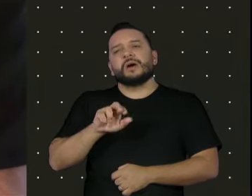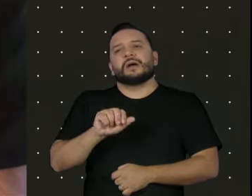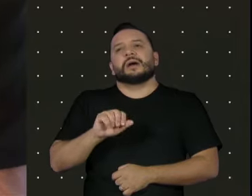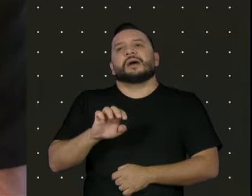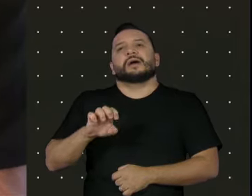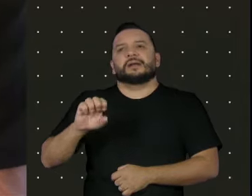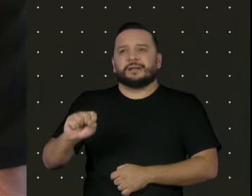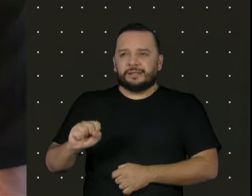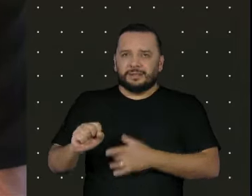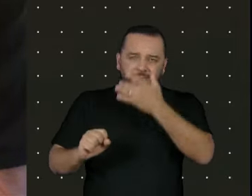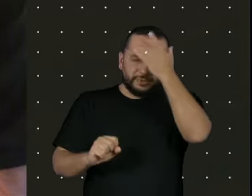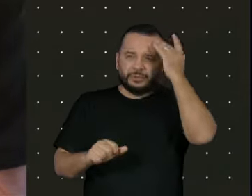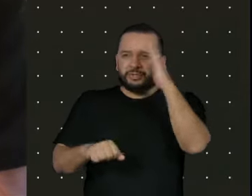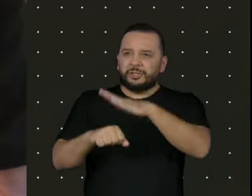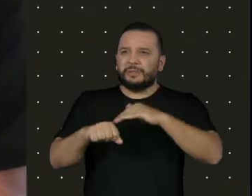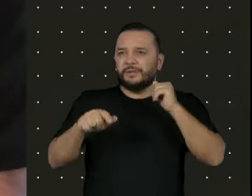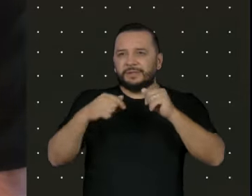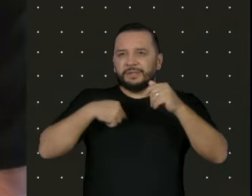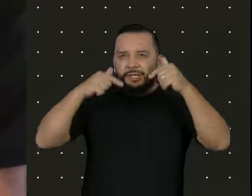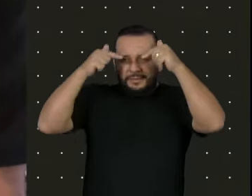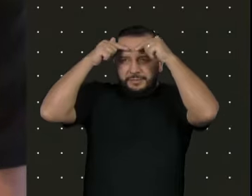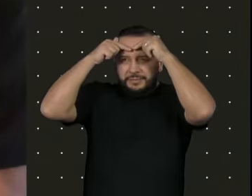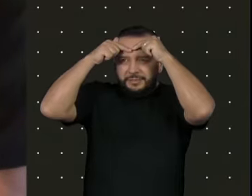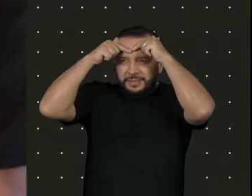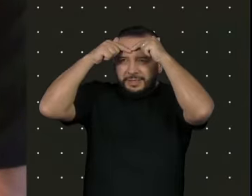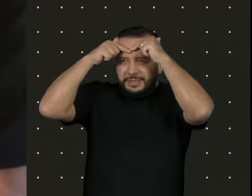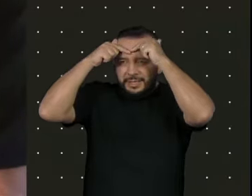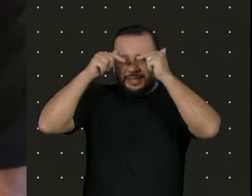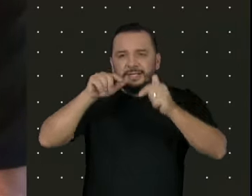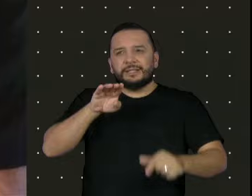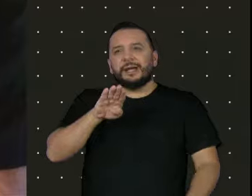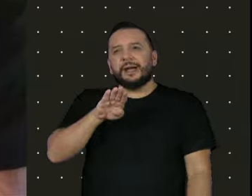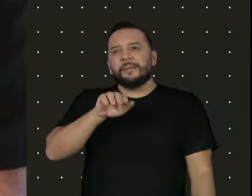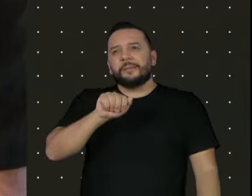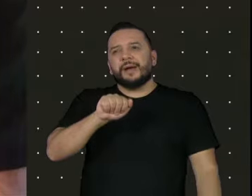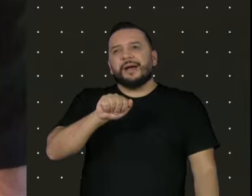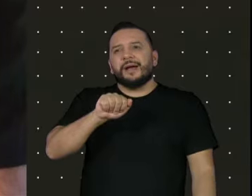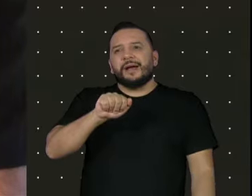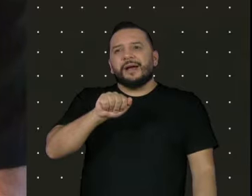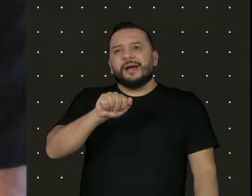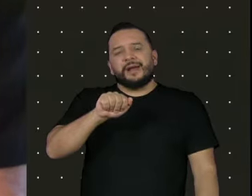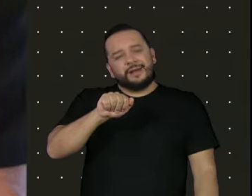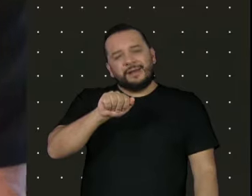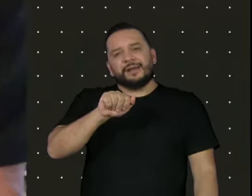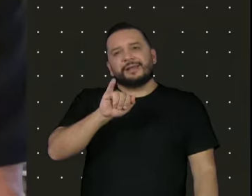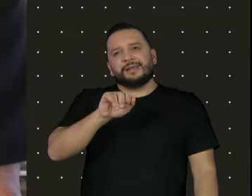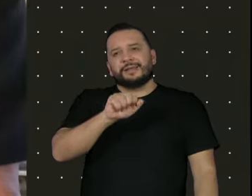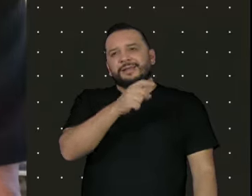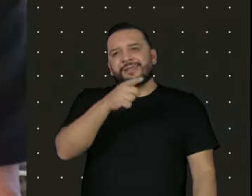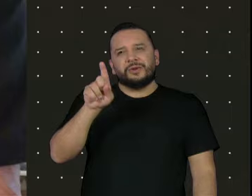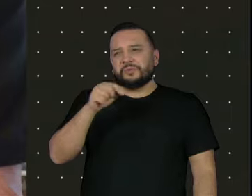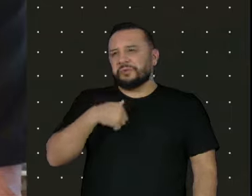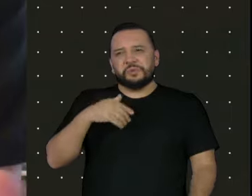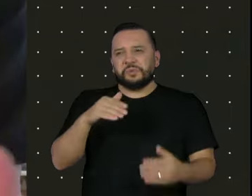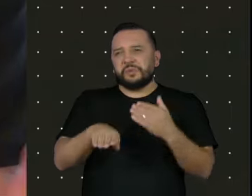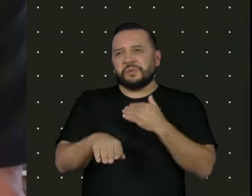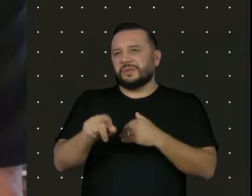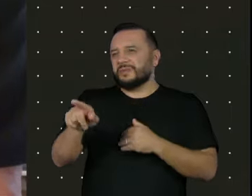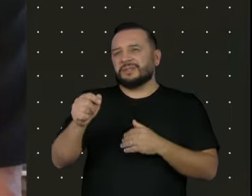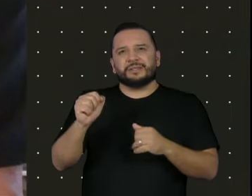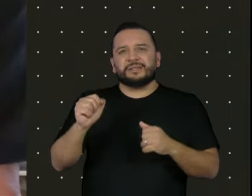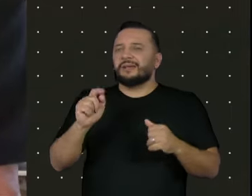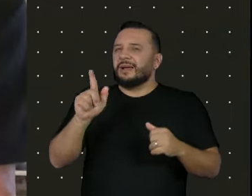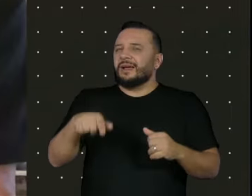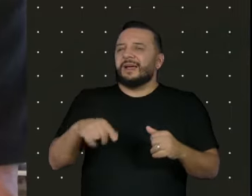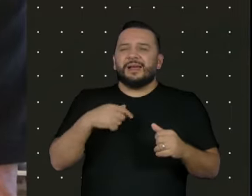de a princesinha do baião. Eu não concordava com aquilo, achava demais. Para mim, você foi sempre uma cantora